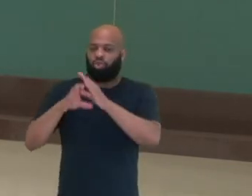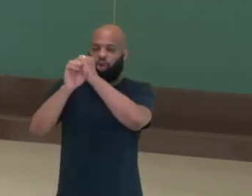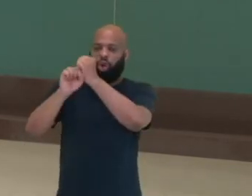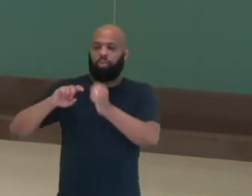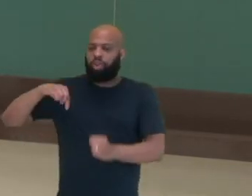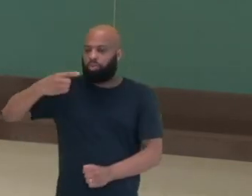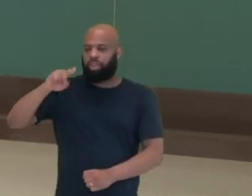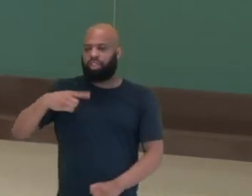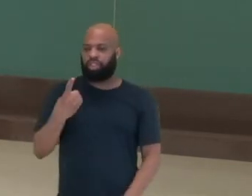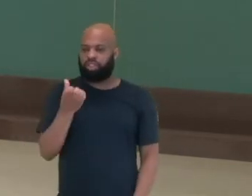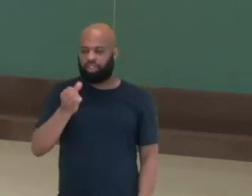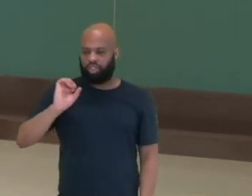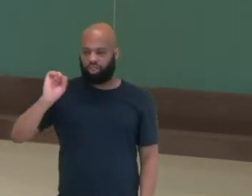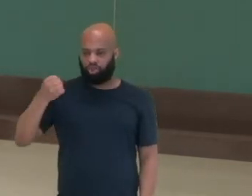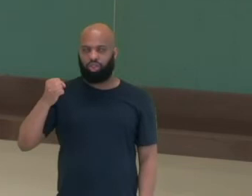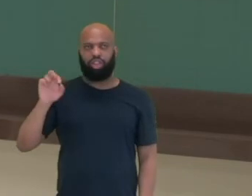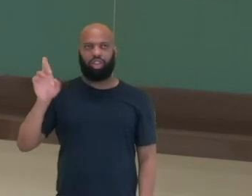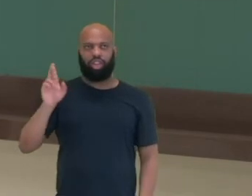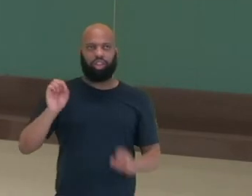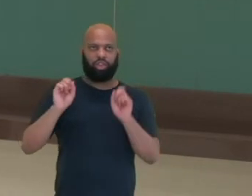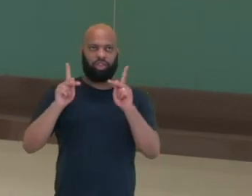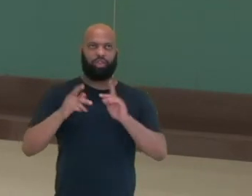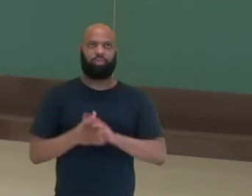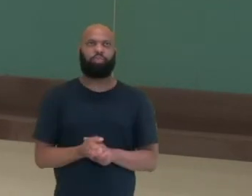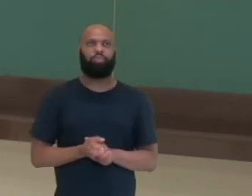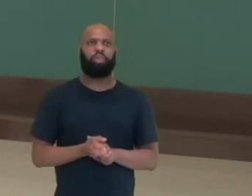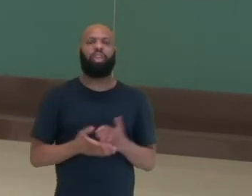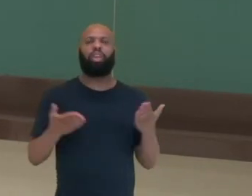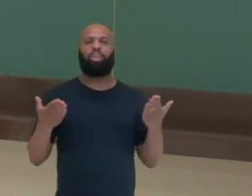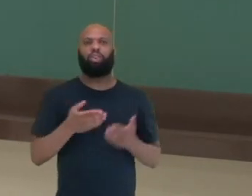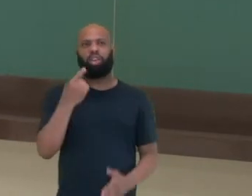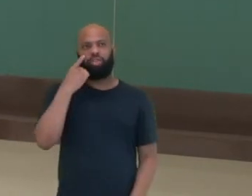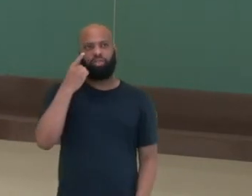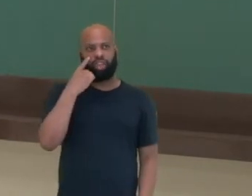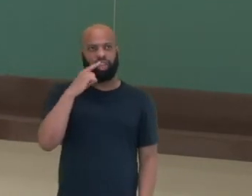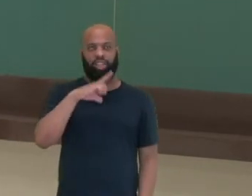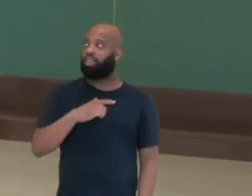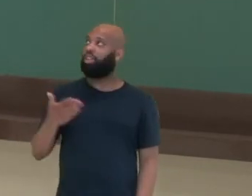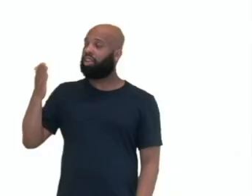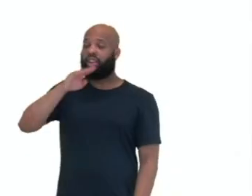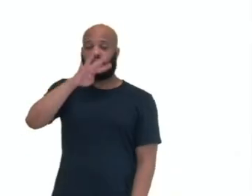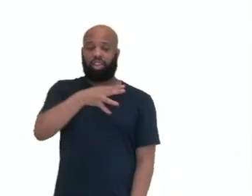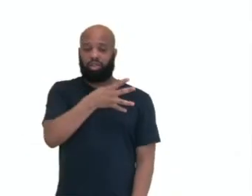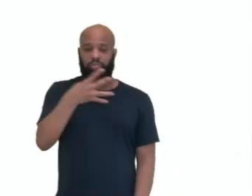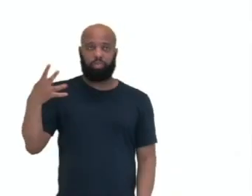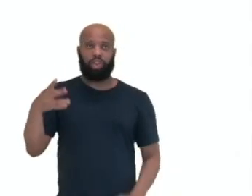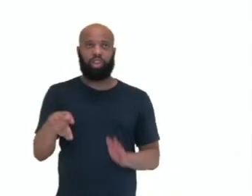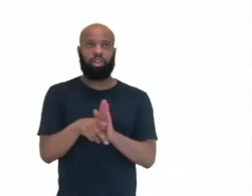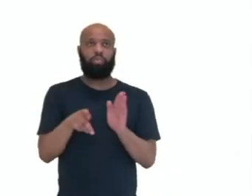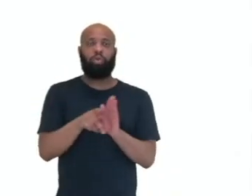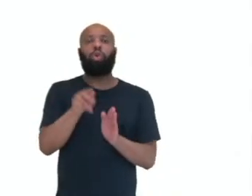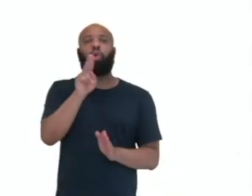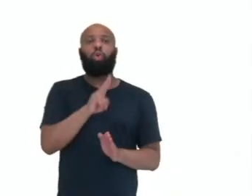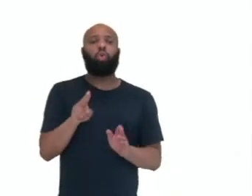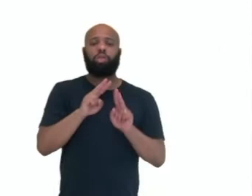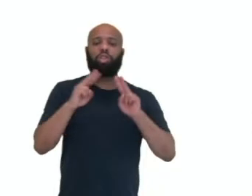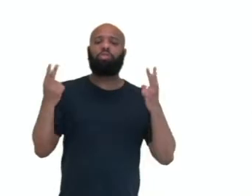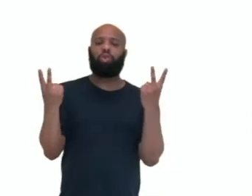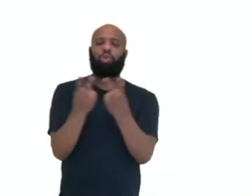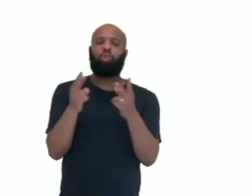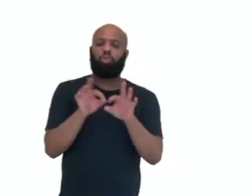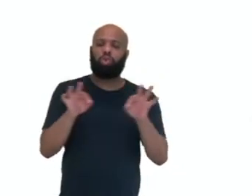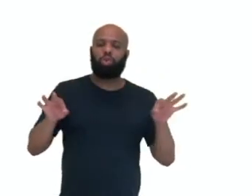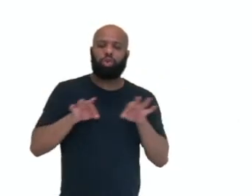chega lá em 168, tá bom? Então, tá joia. E aí, então a gente tem aqui as unidades de medida de volume. Olha só,